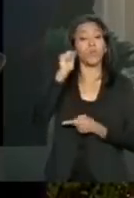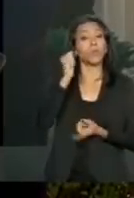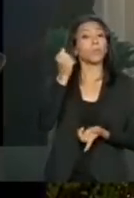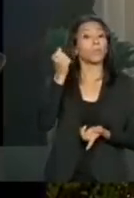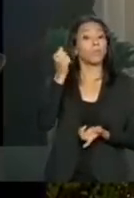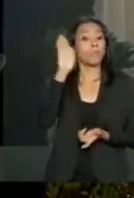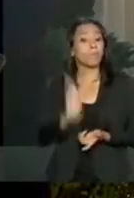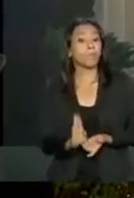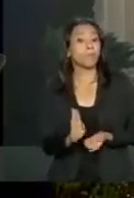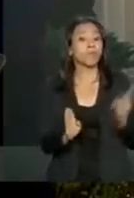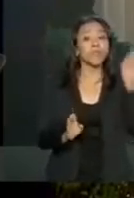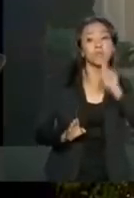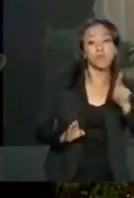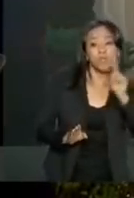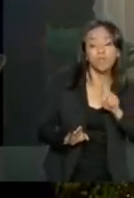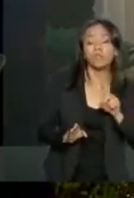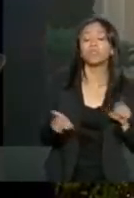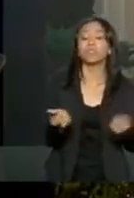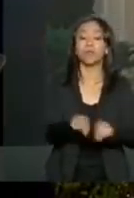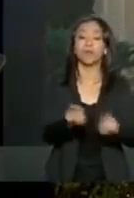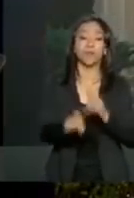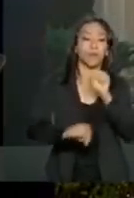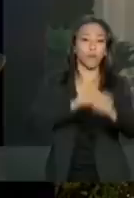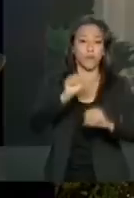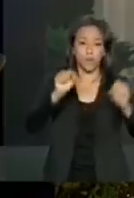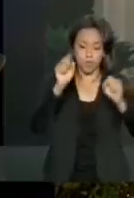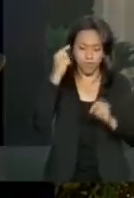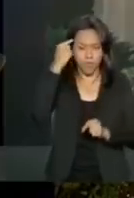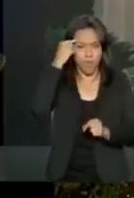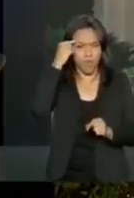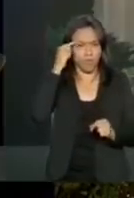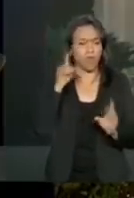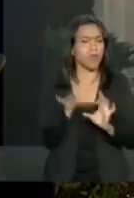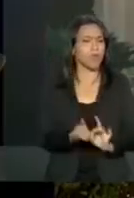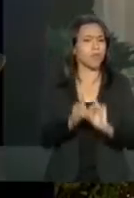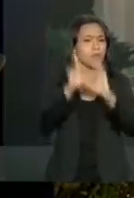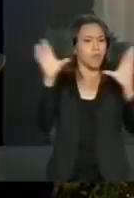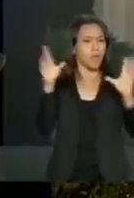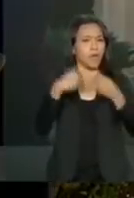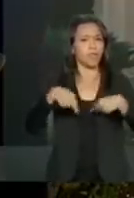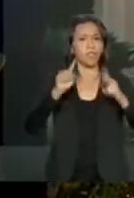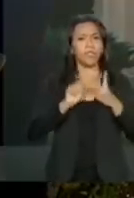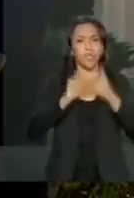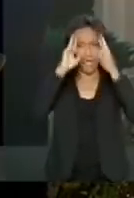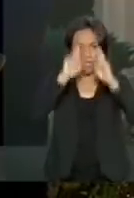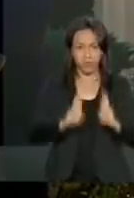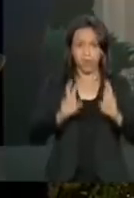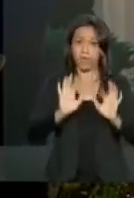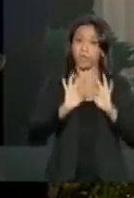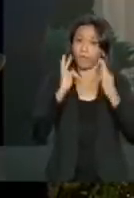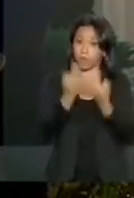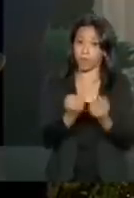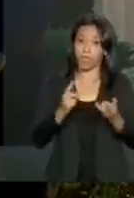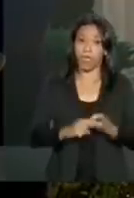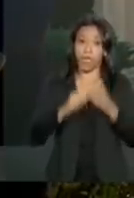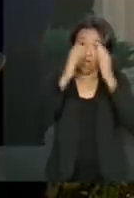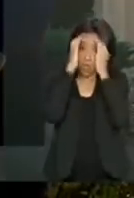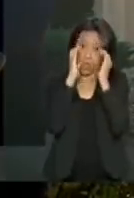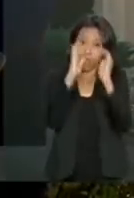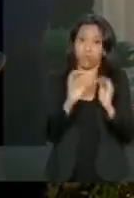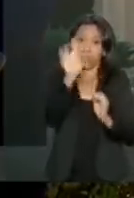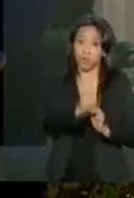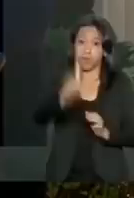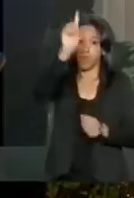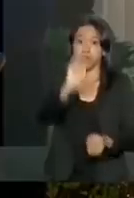Unidos também estão irmanados na garantia das liberdades, no respeito à família tradicional, no temor a Deus,